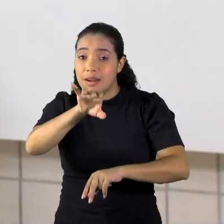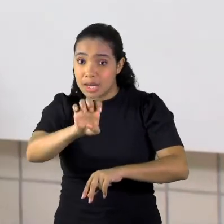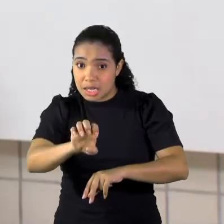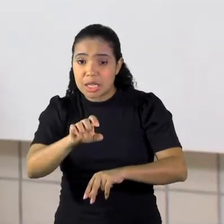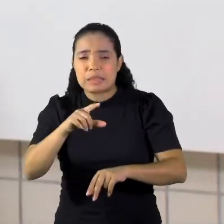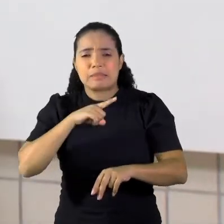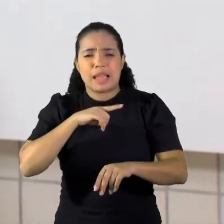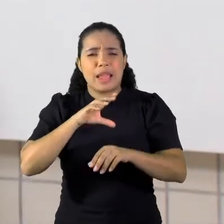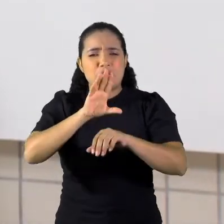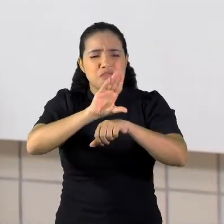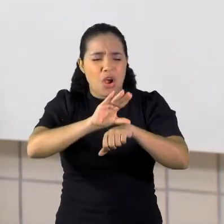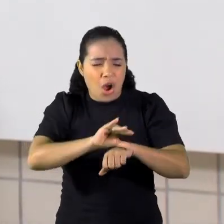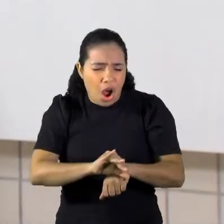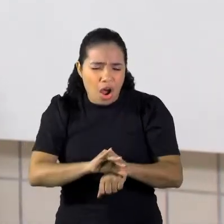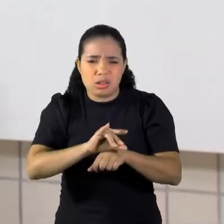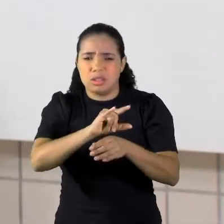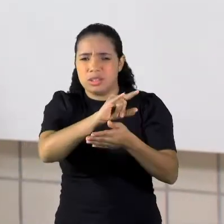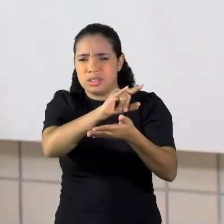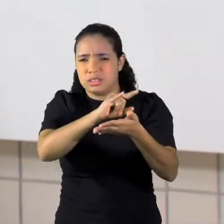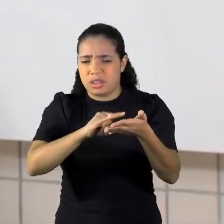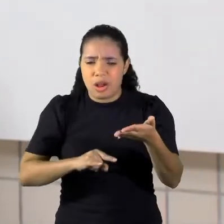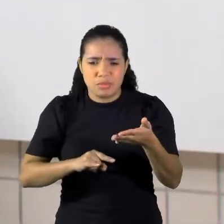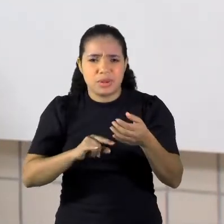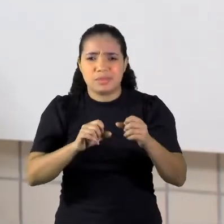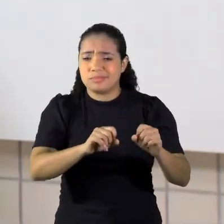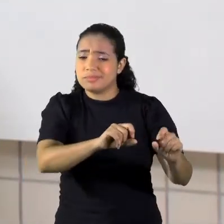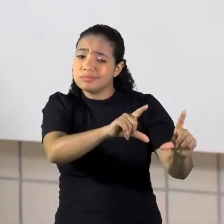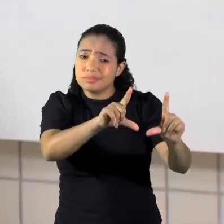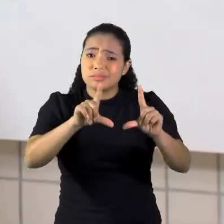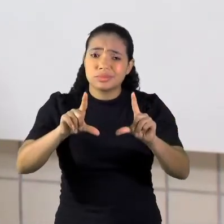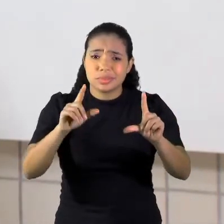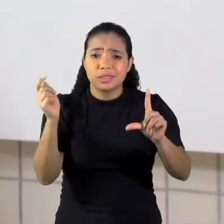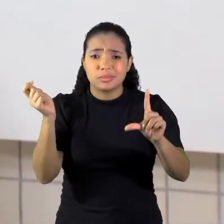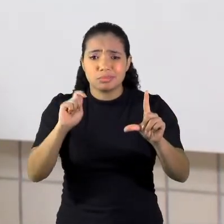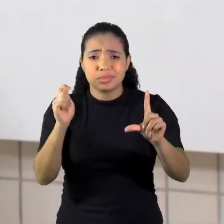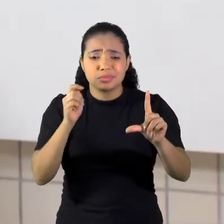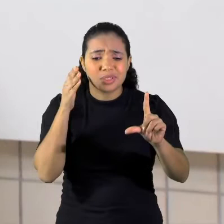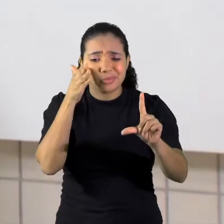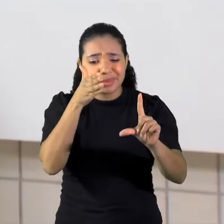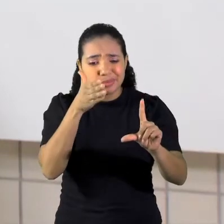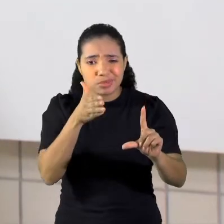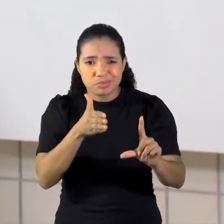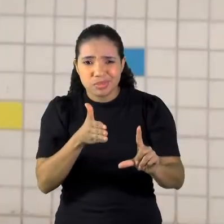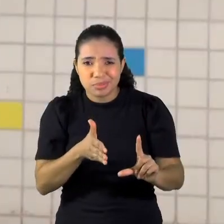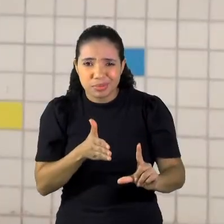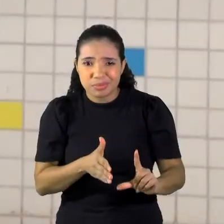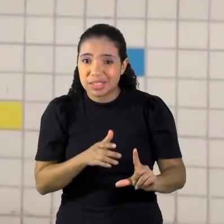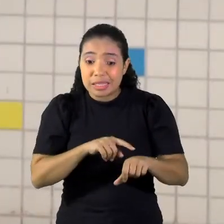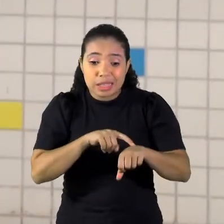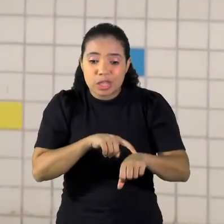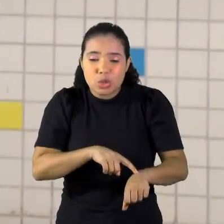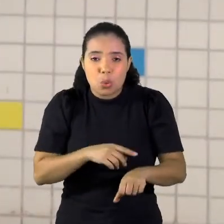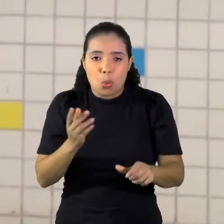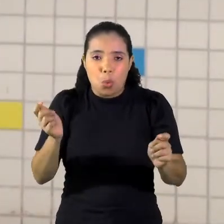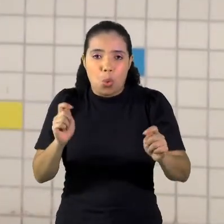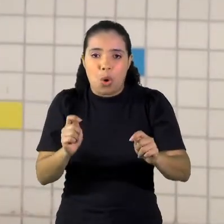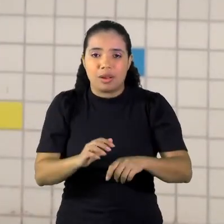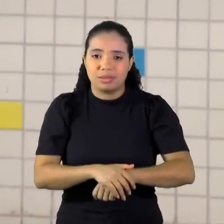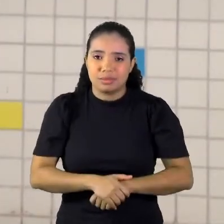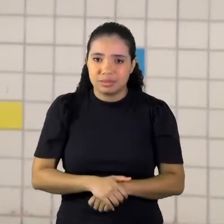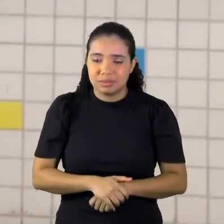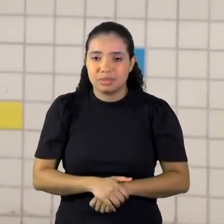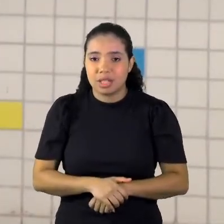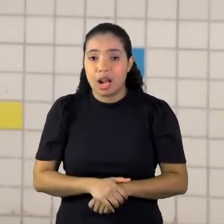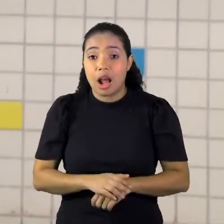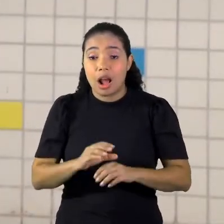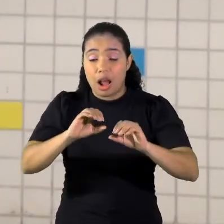muitas fotos e muitos documentos que são abertos para que você possa conhecer, ok? A ONU ela